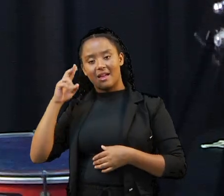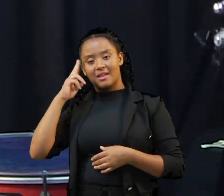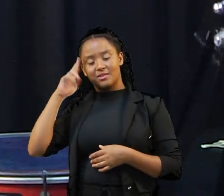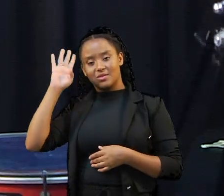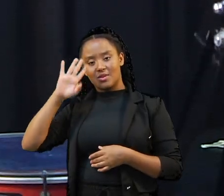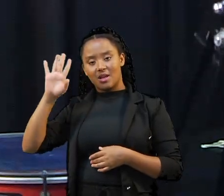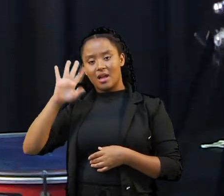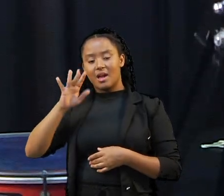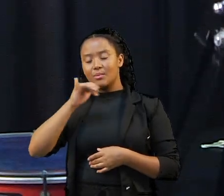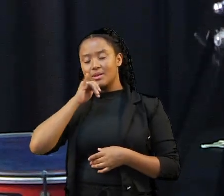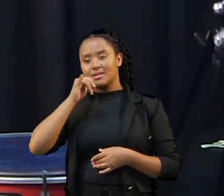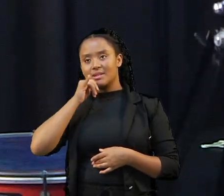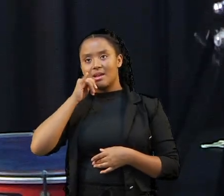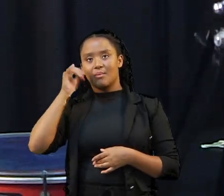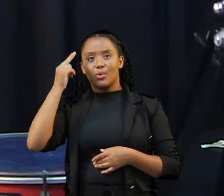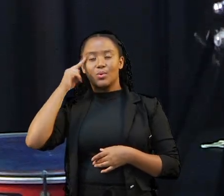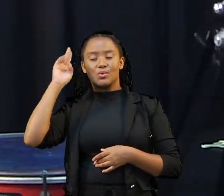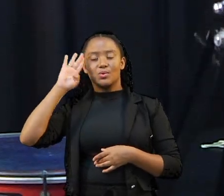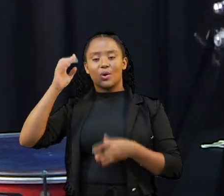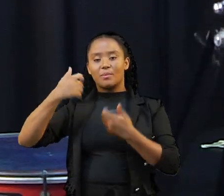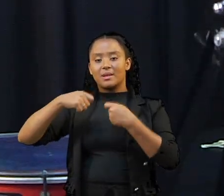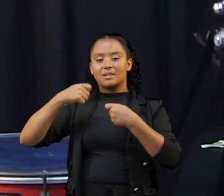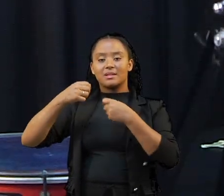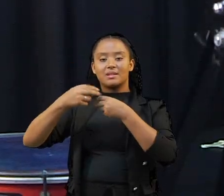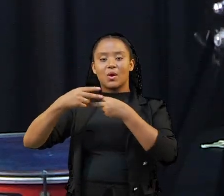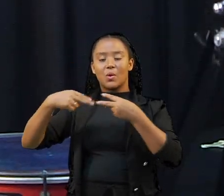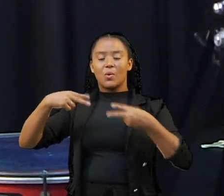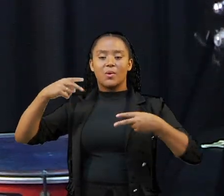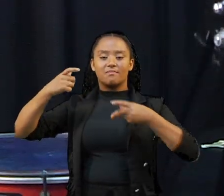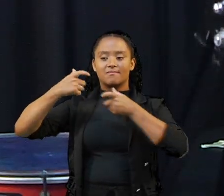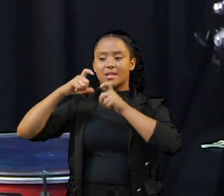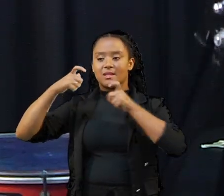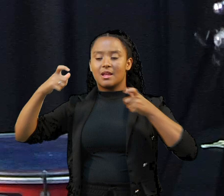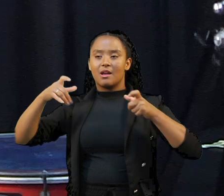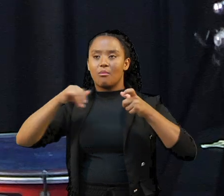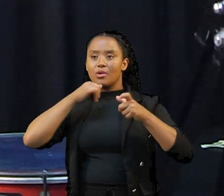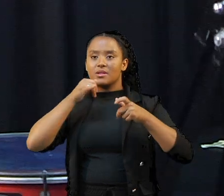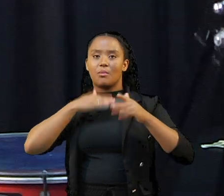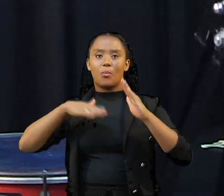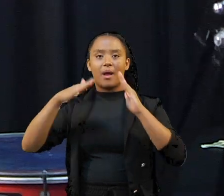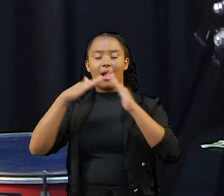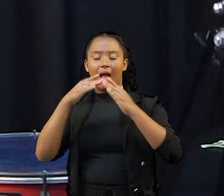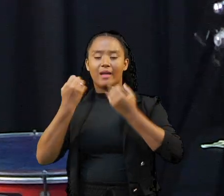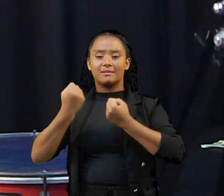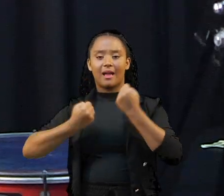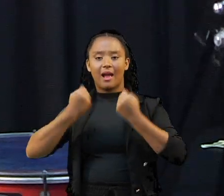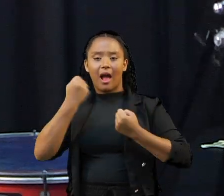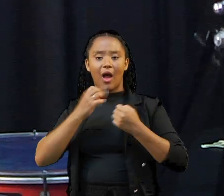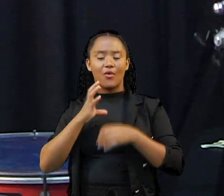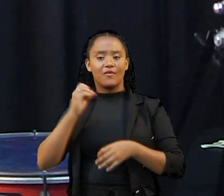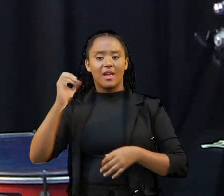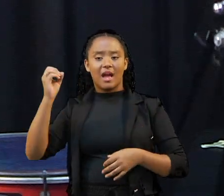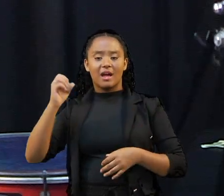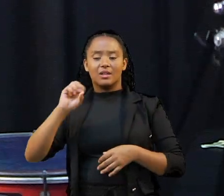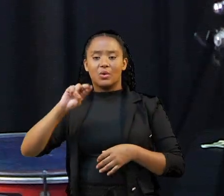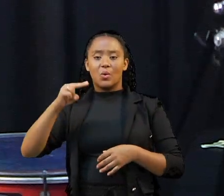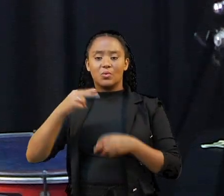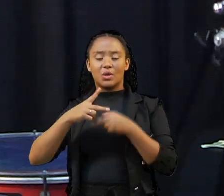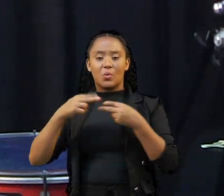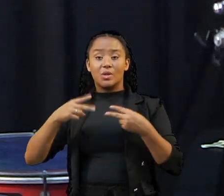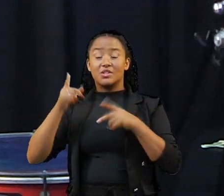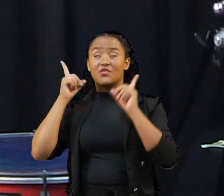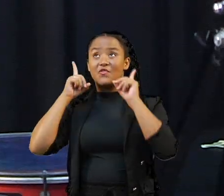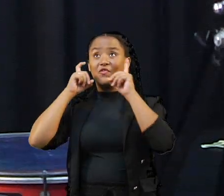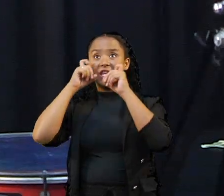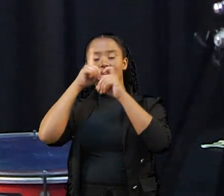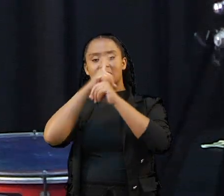essa visão de que um sonho precisa ser algo grandioso, um material, é uma casa, é um carro, é uma viagem, ou é